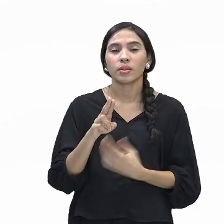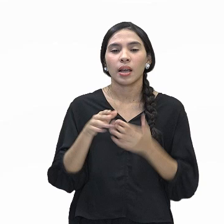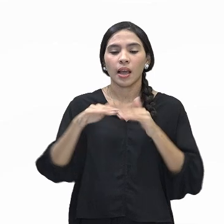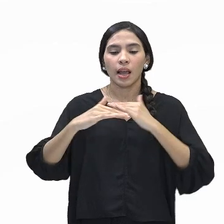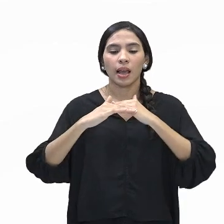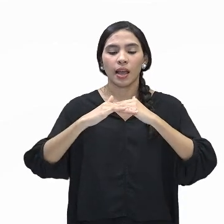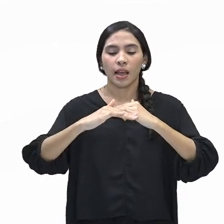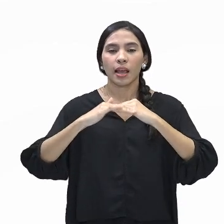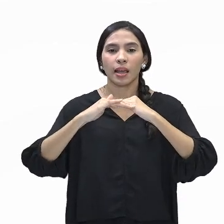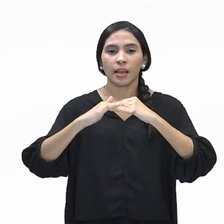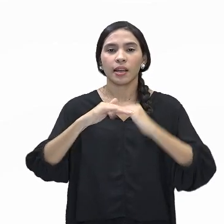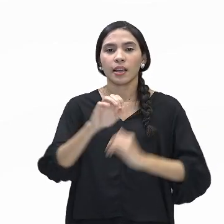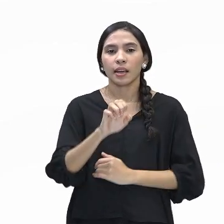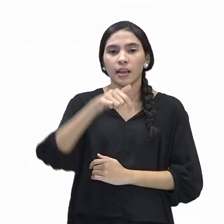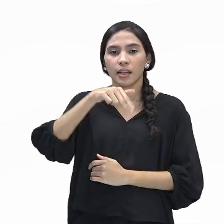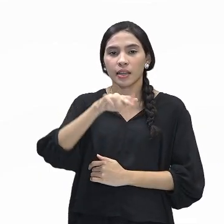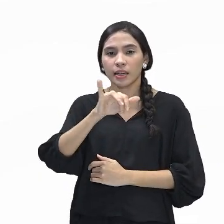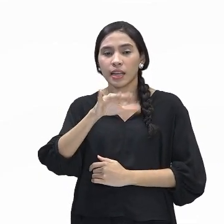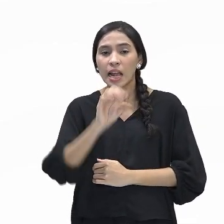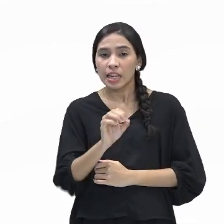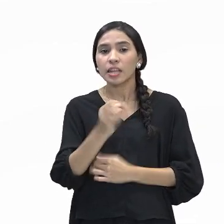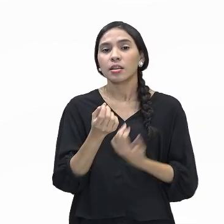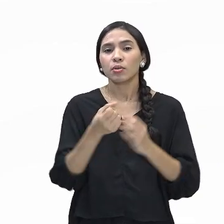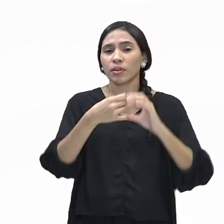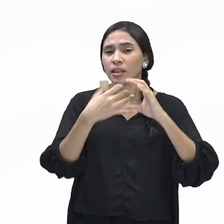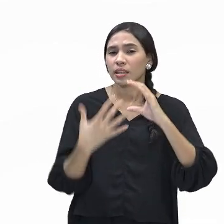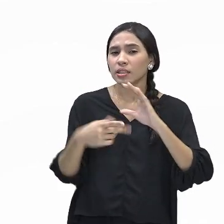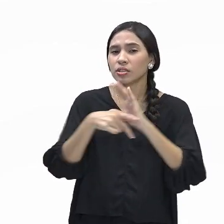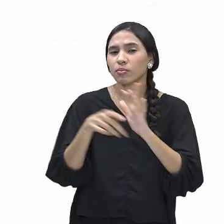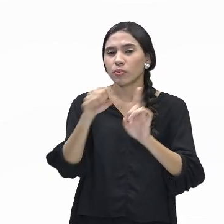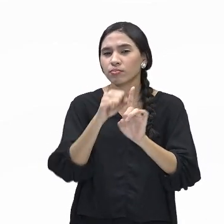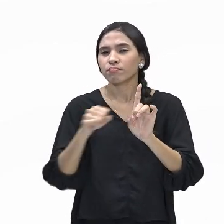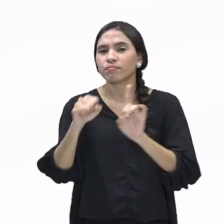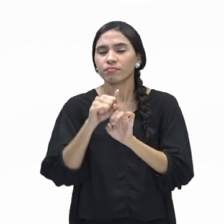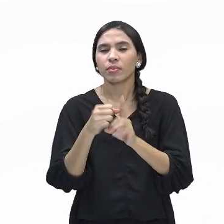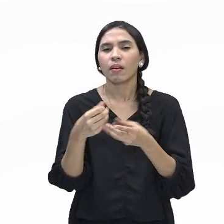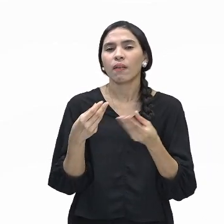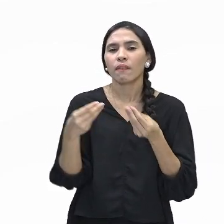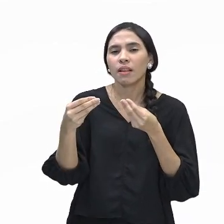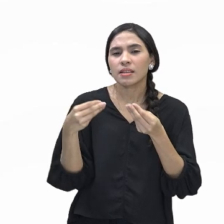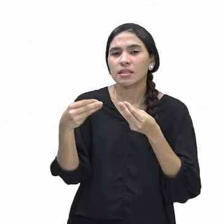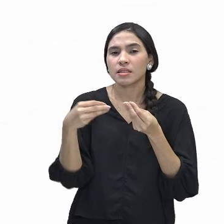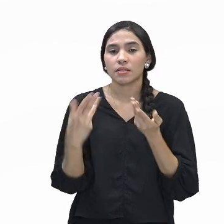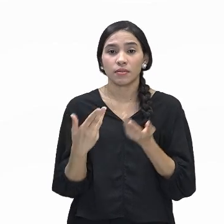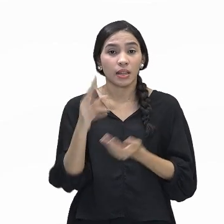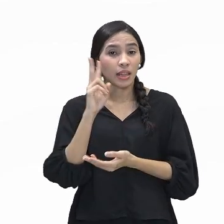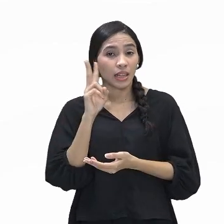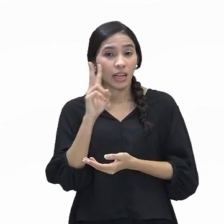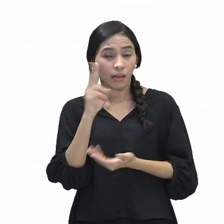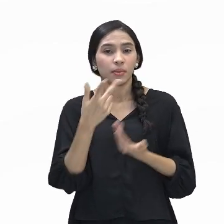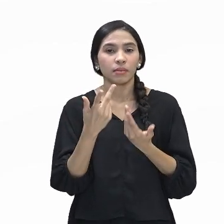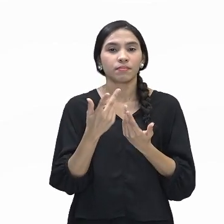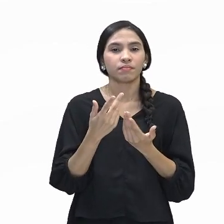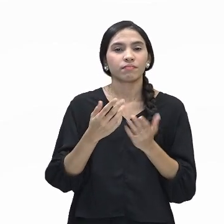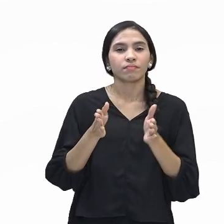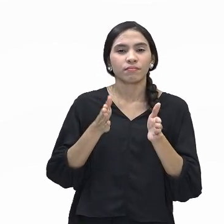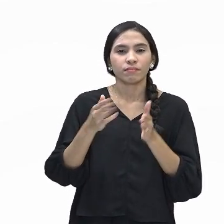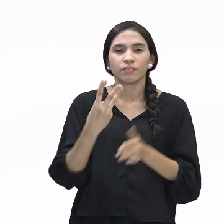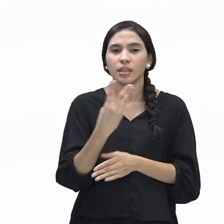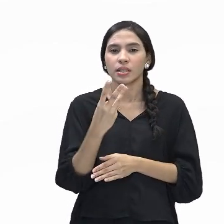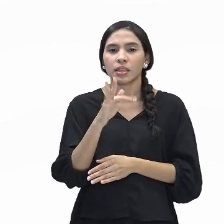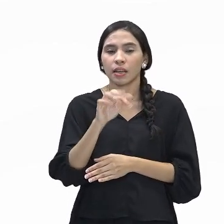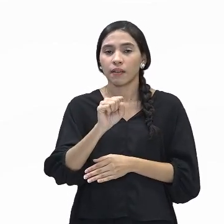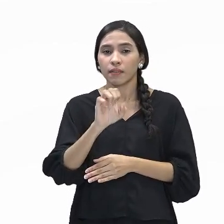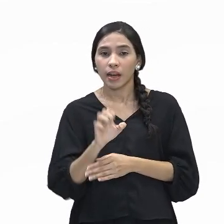sobre questões sociais, bastante reflexivo. Lembrem-se que esse movimento ele aconteceu durante